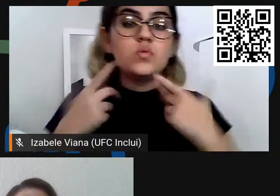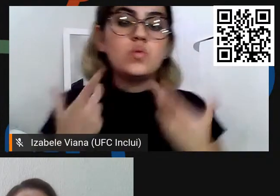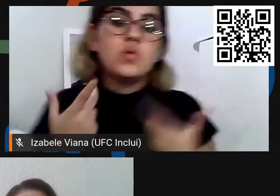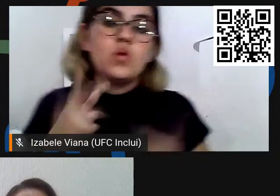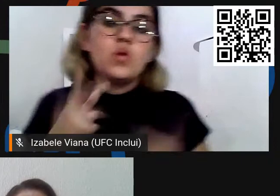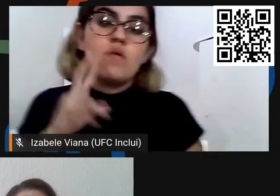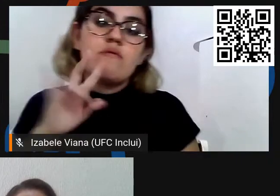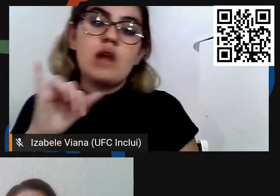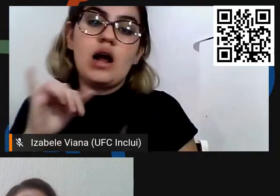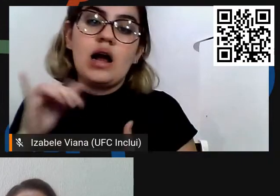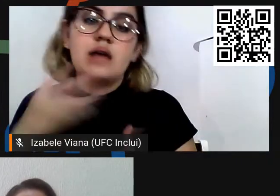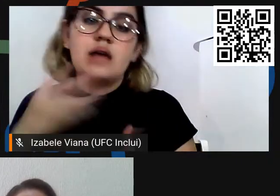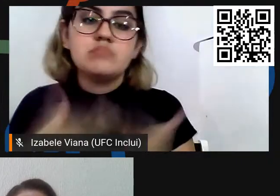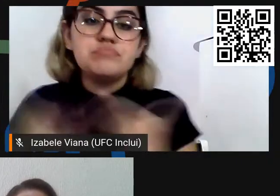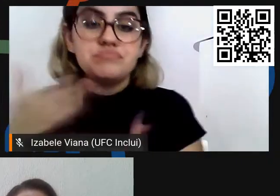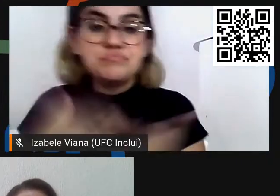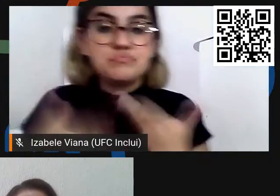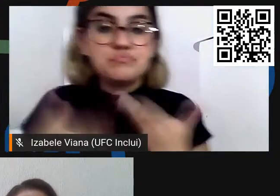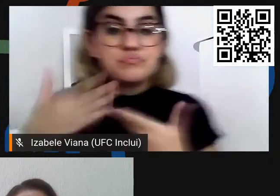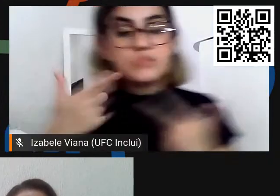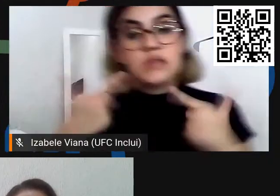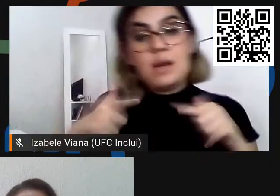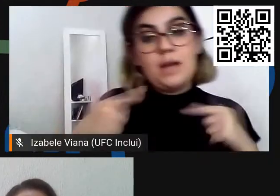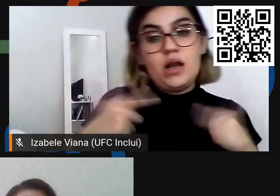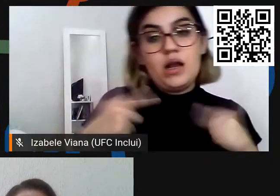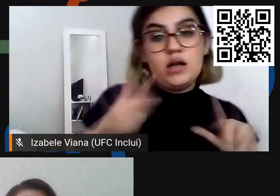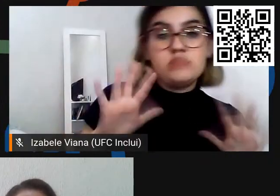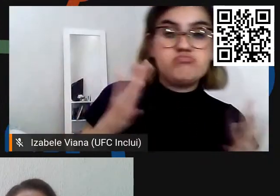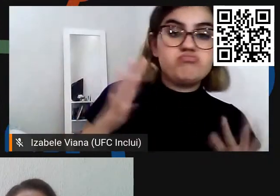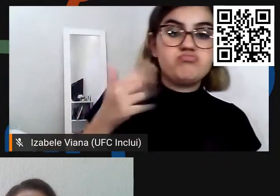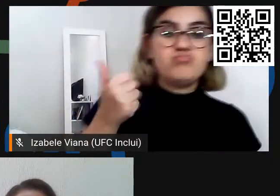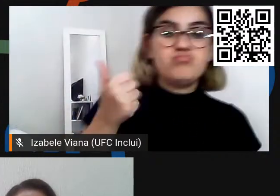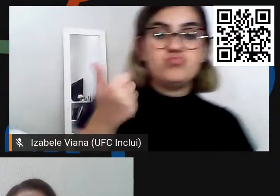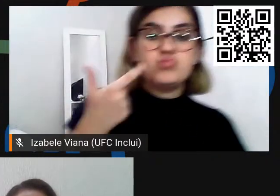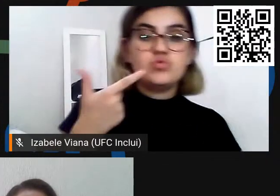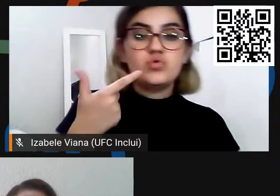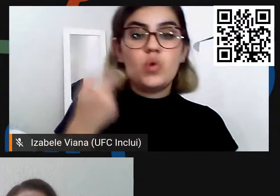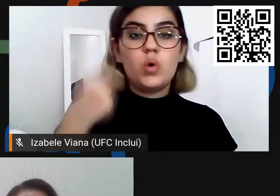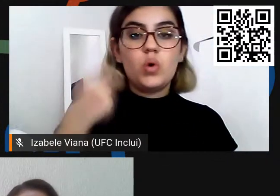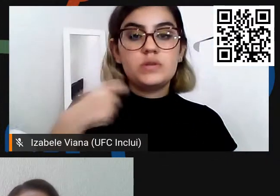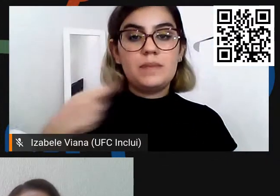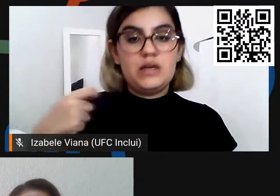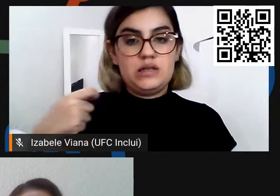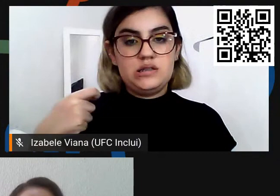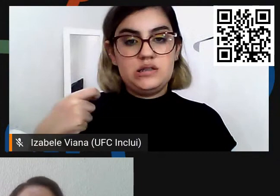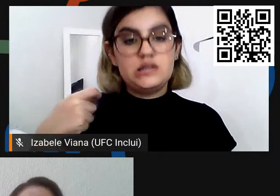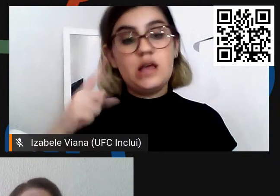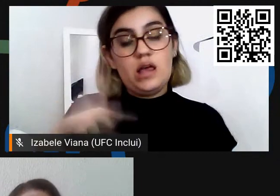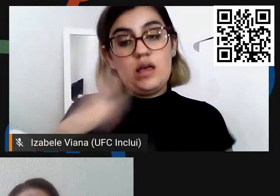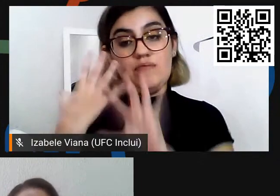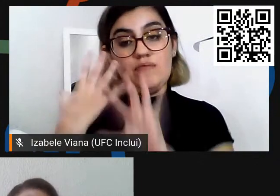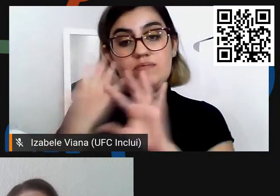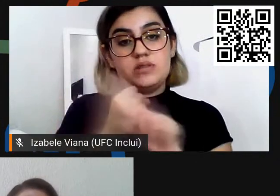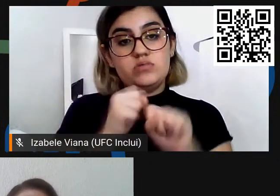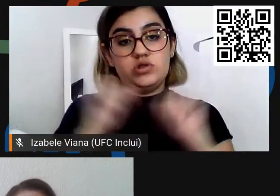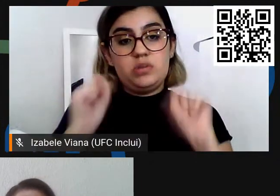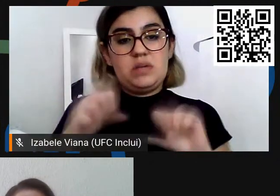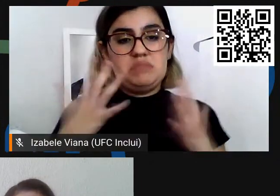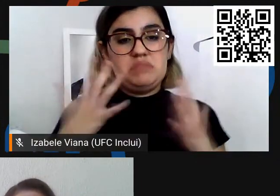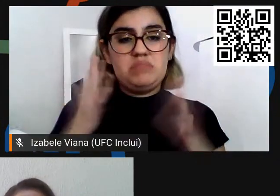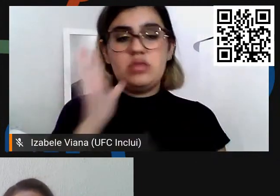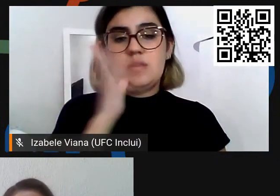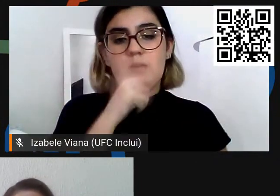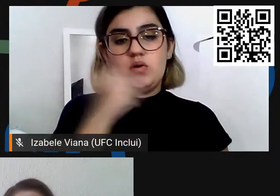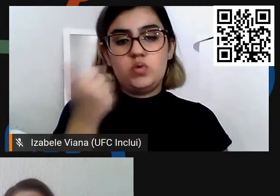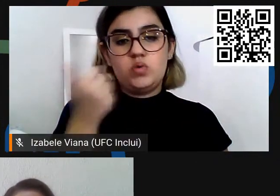entrosando e trabalhando ali por pelo menos 12 meses, né? 12 meses, 24 meses, que é o geral que uma revisão sistemática vai consumir. Reuniu